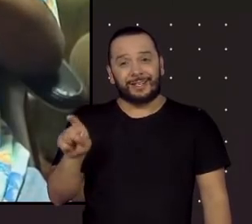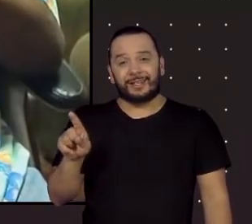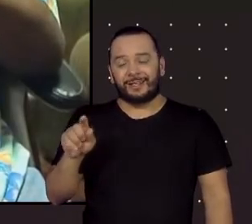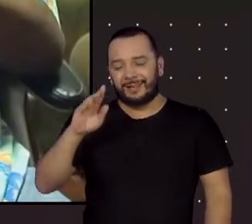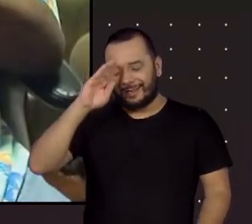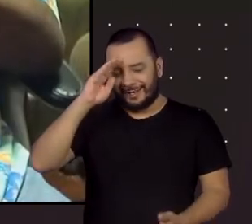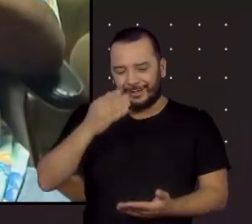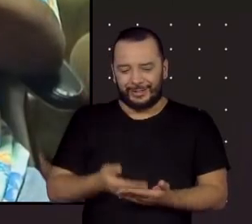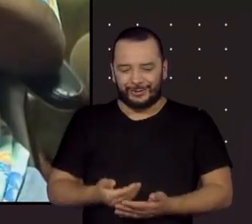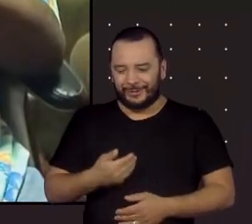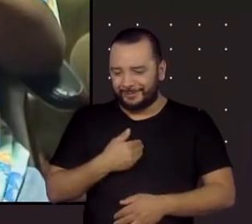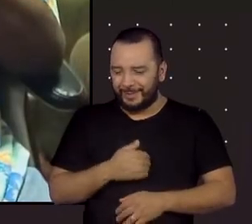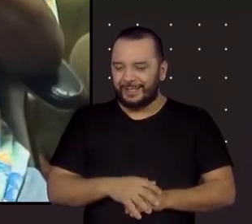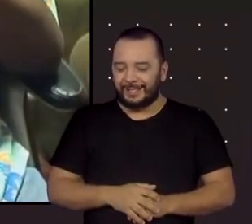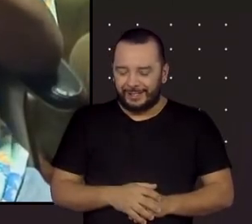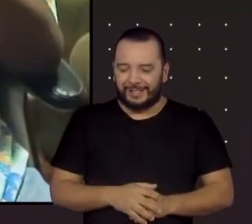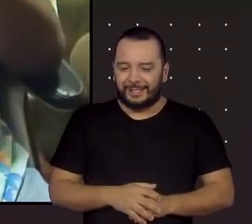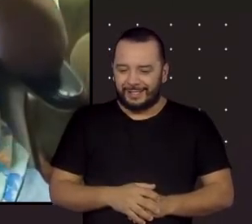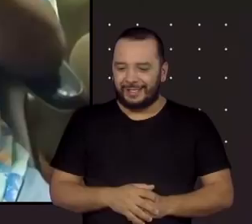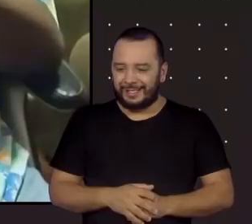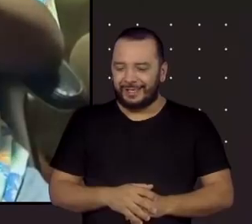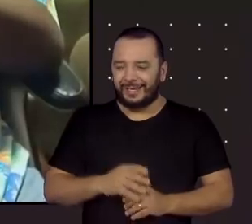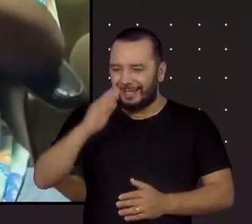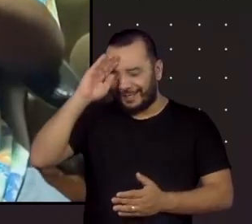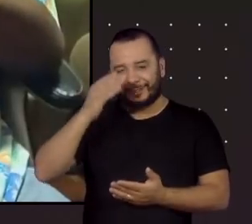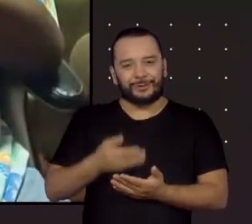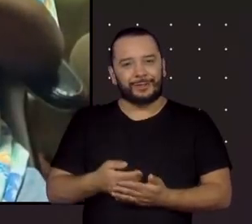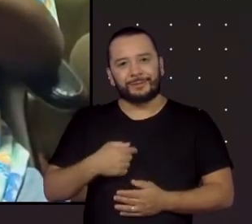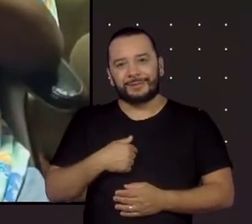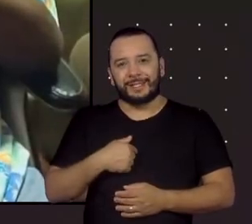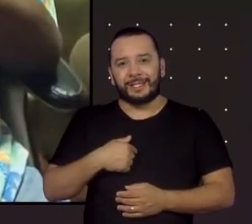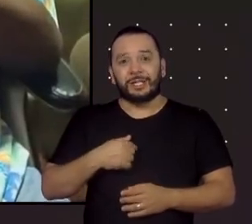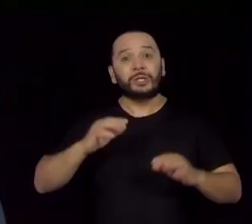Ele acreditou em mim. Foi um dos poucos que não achou que eu era maluco.